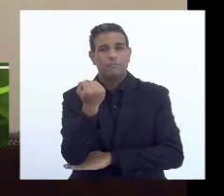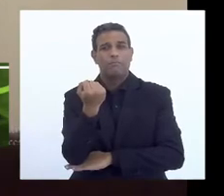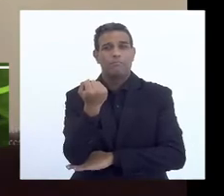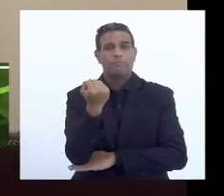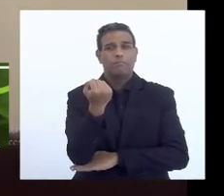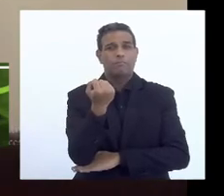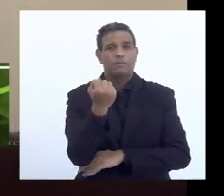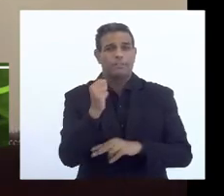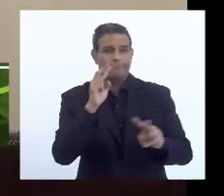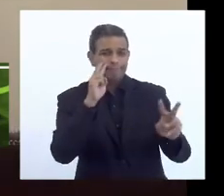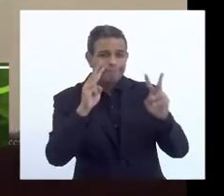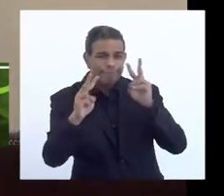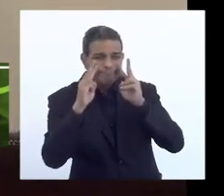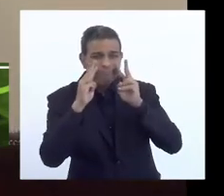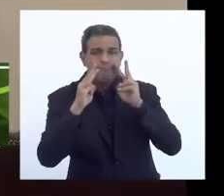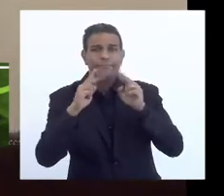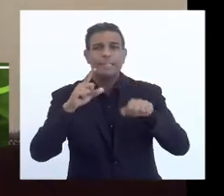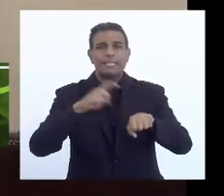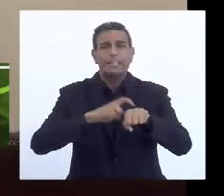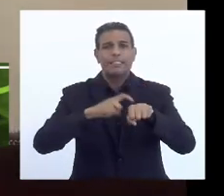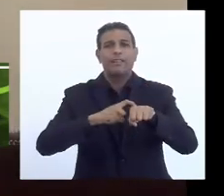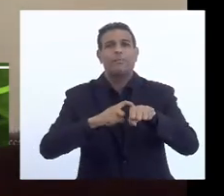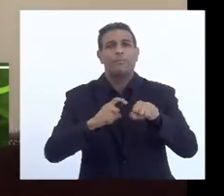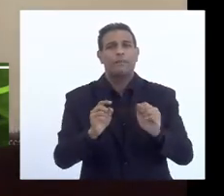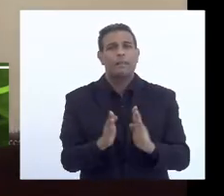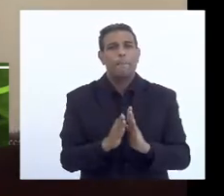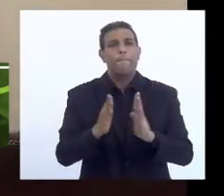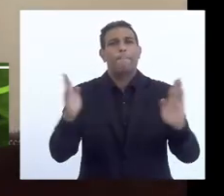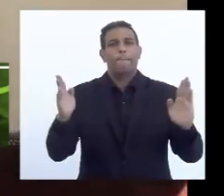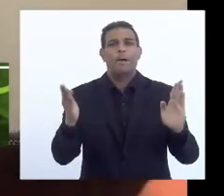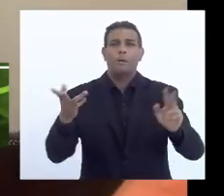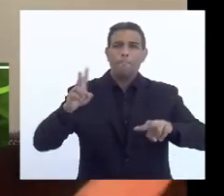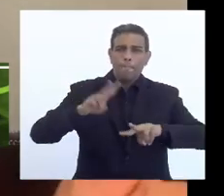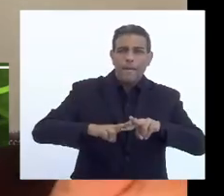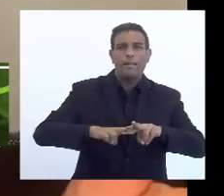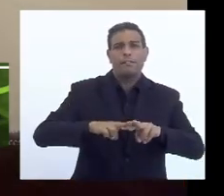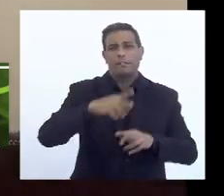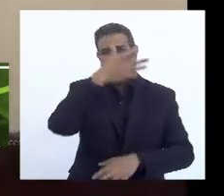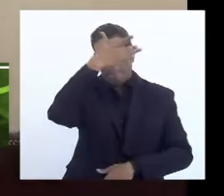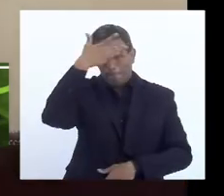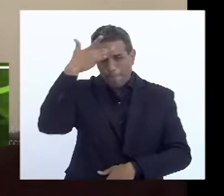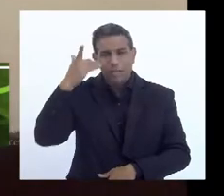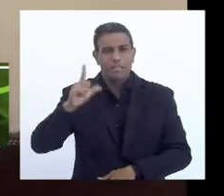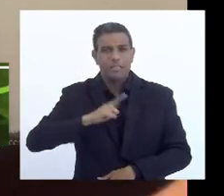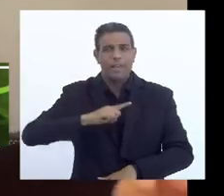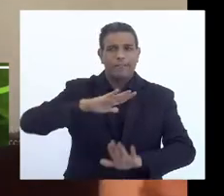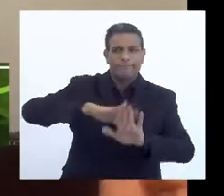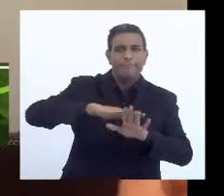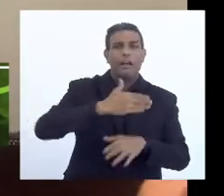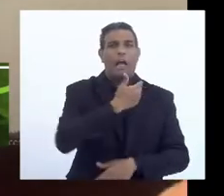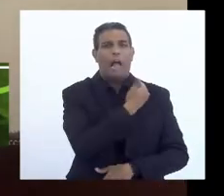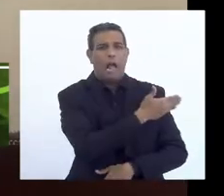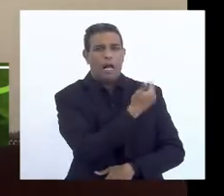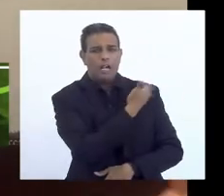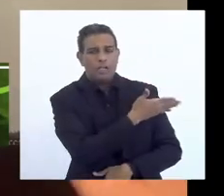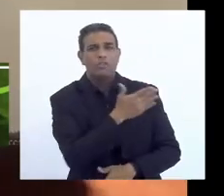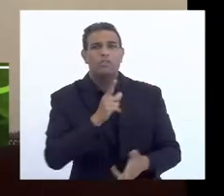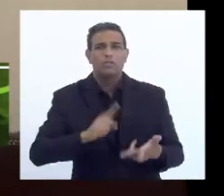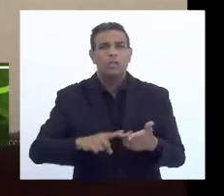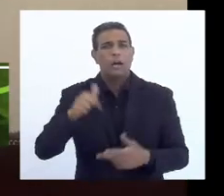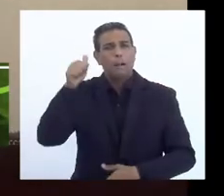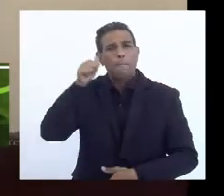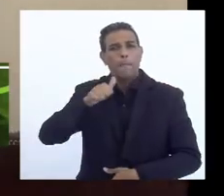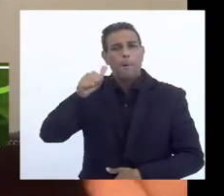nas penas de reclusão, o tempo de reclusão, quando envolve racismo, quando envolve